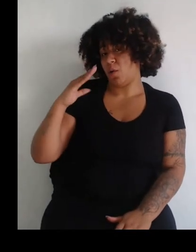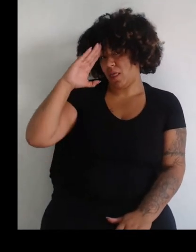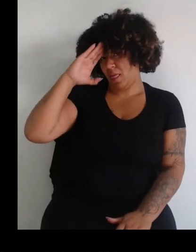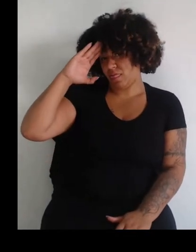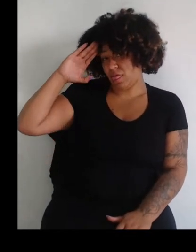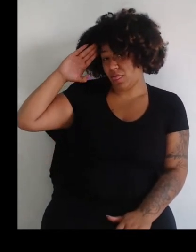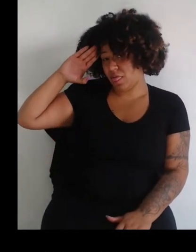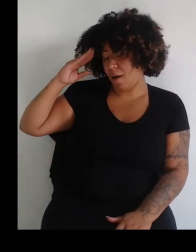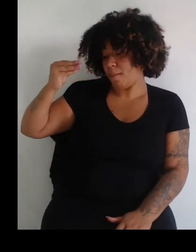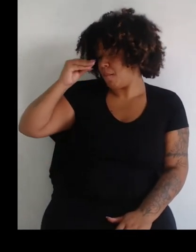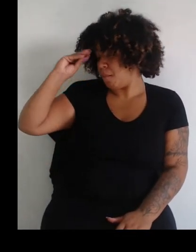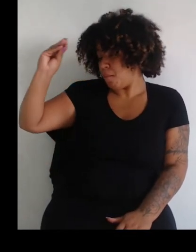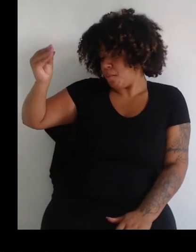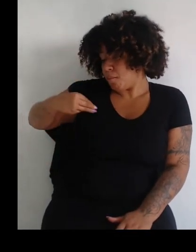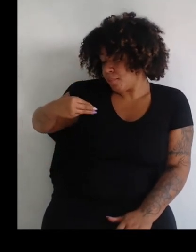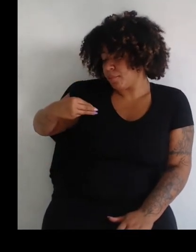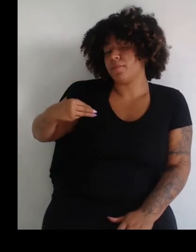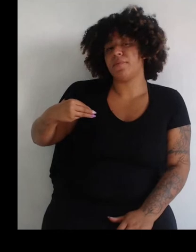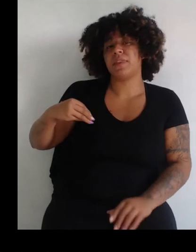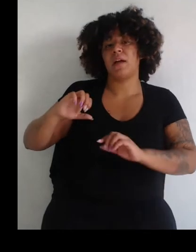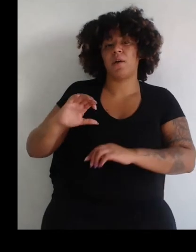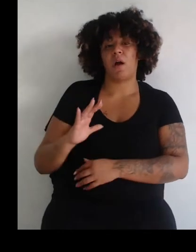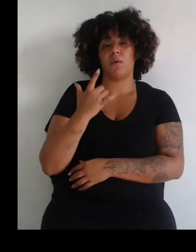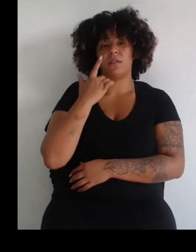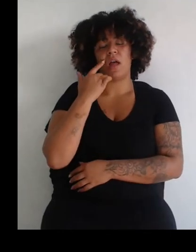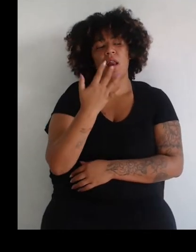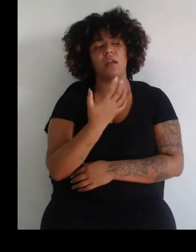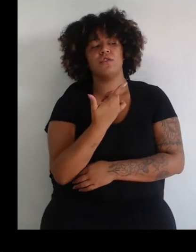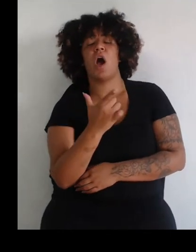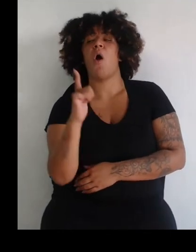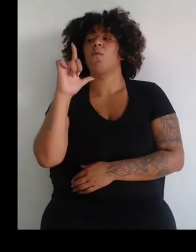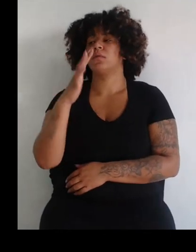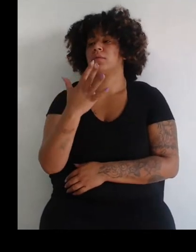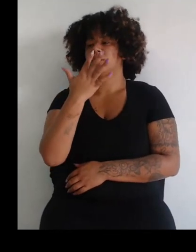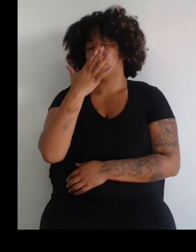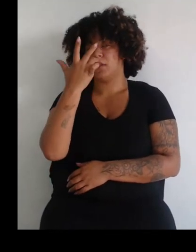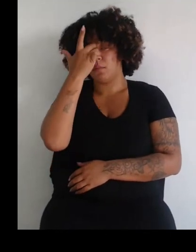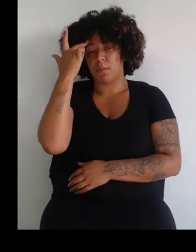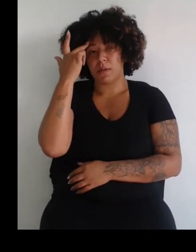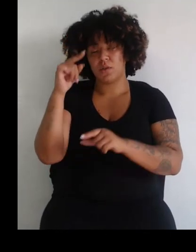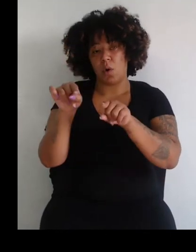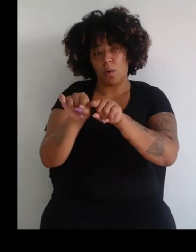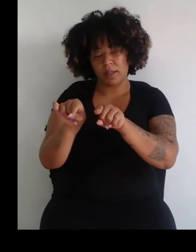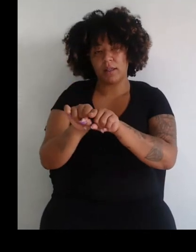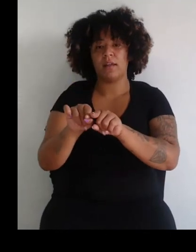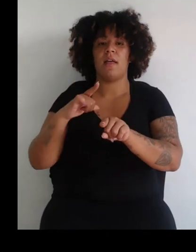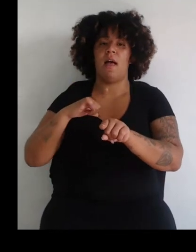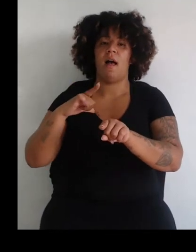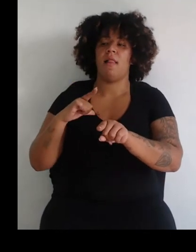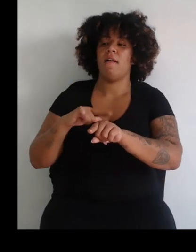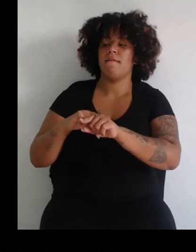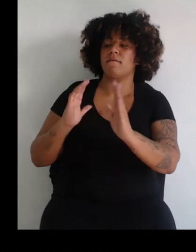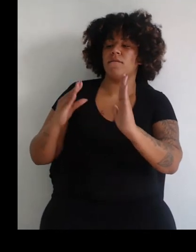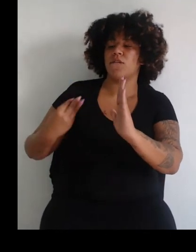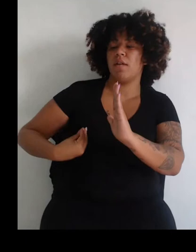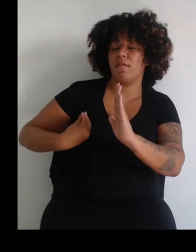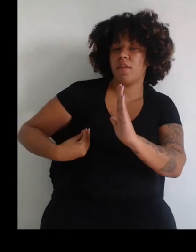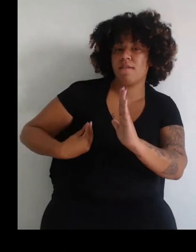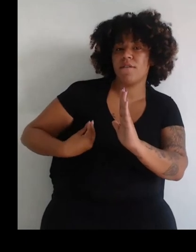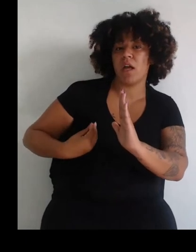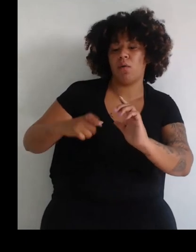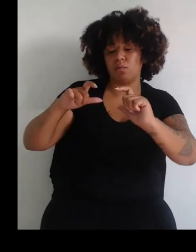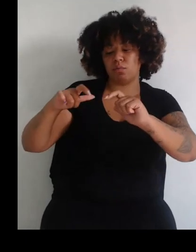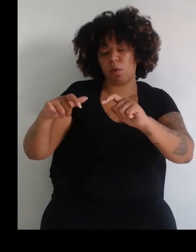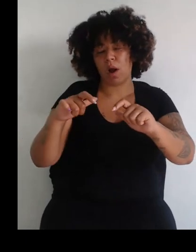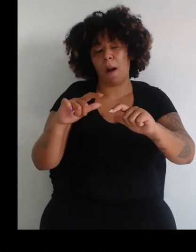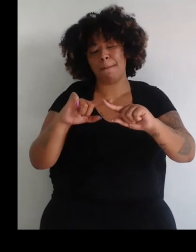teve uma grande influência na sua vida embora não saibamos quem foi e que ele passou um tempo como designer de imóveis no final da década de